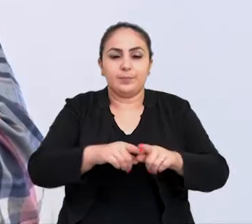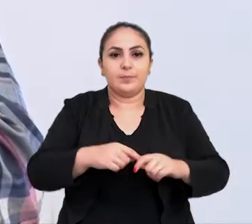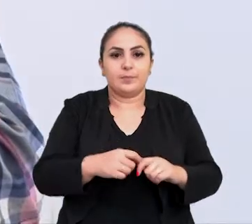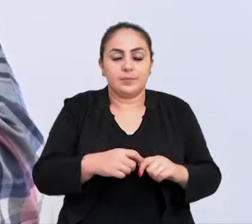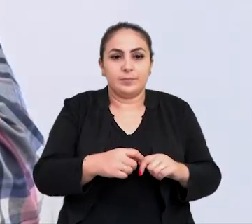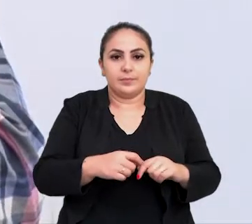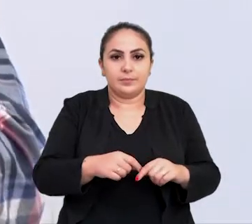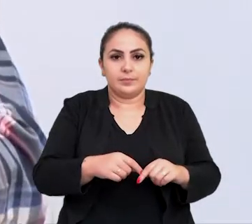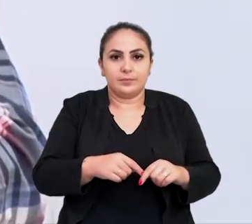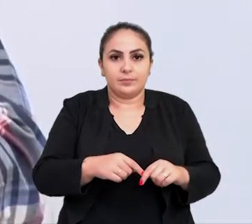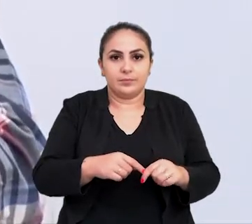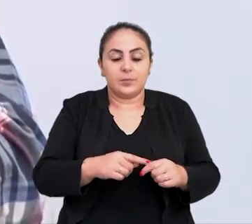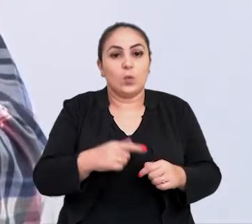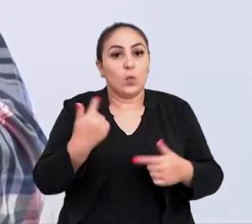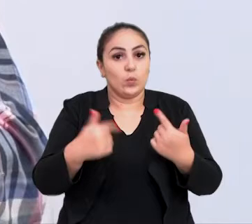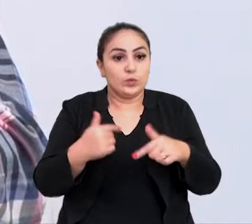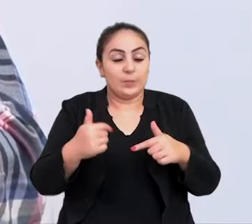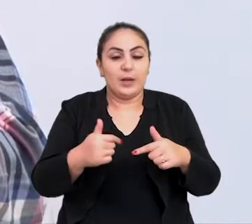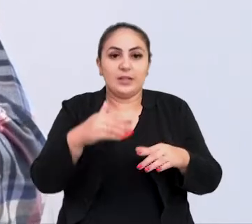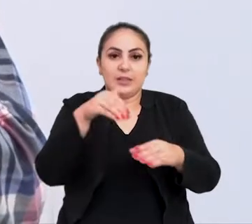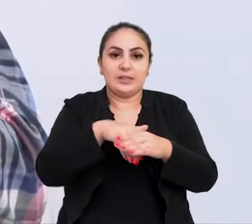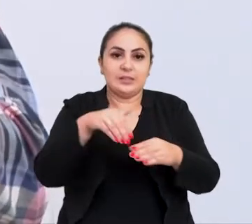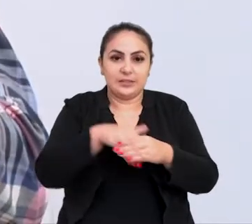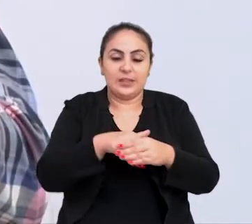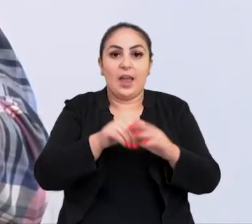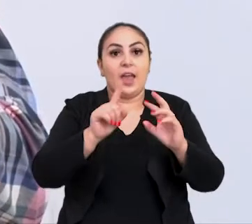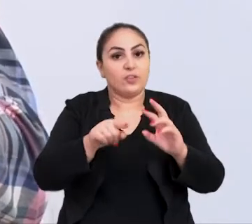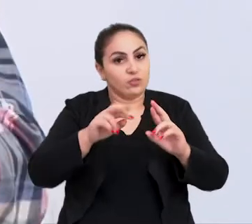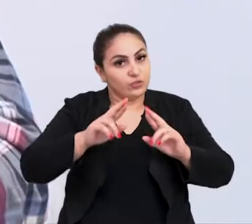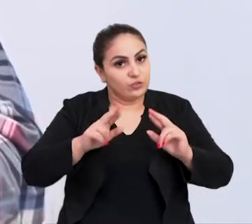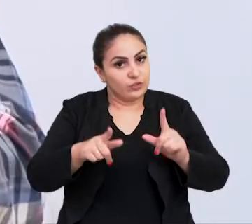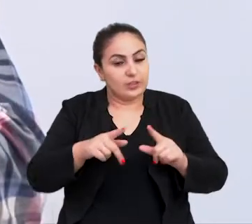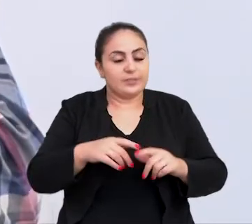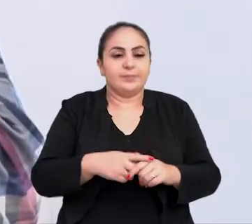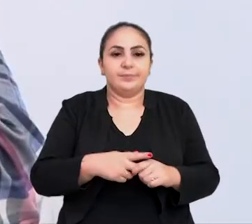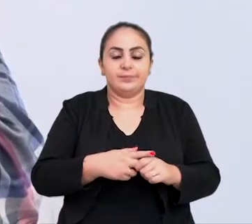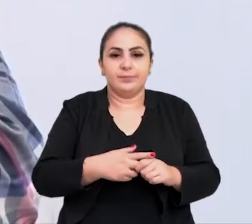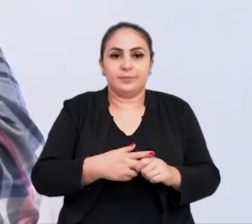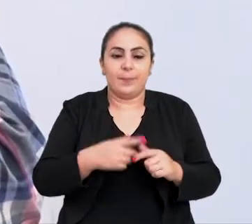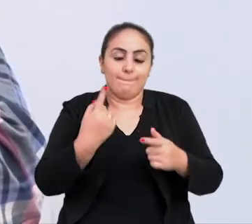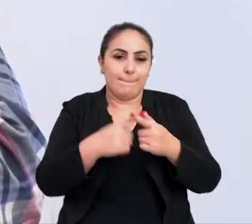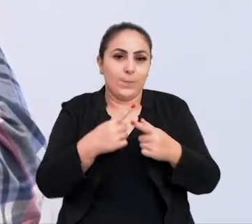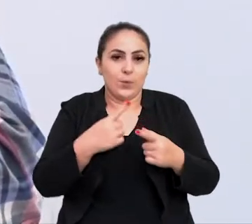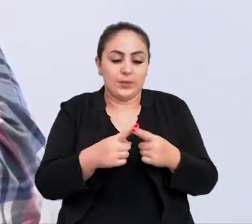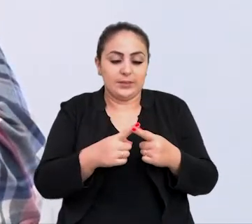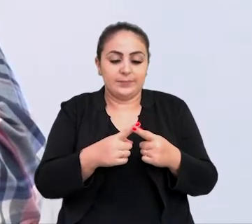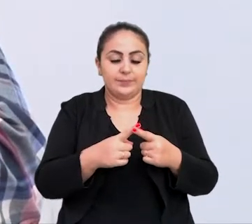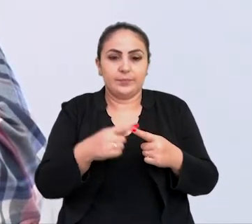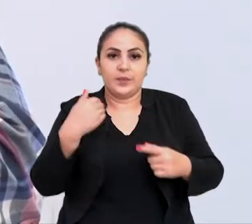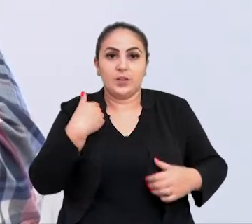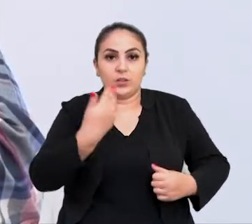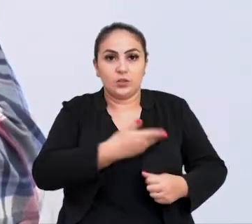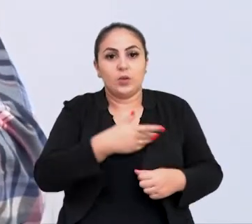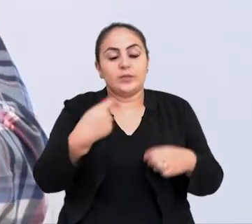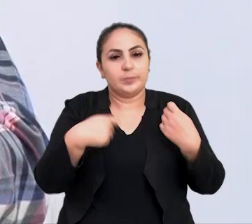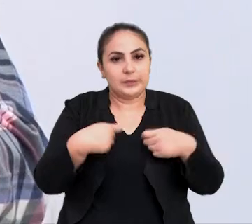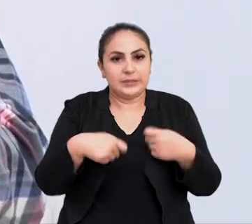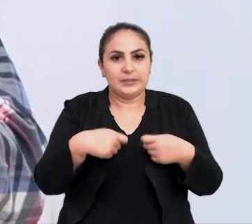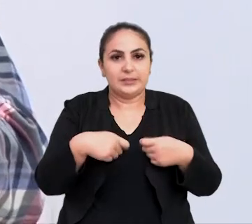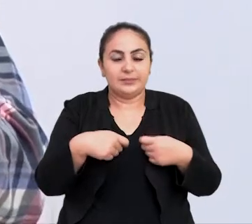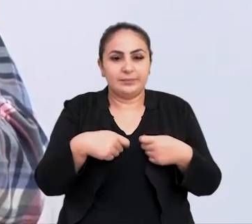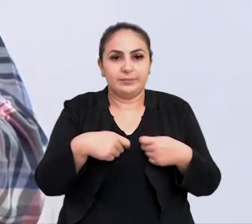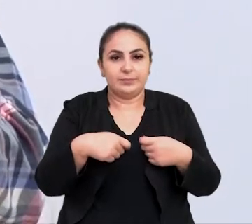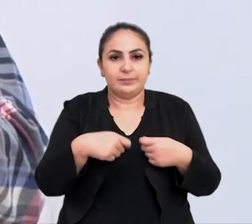e também um trabalho na eleição, ele é um trabalho diferenciado, né? Porque a gente tem